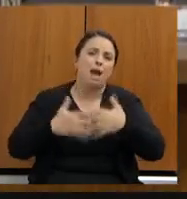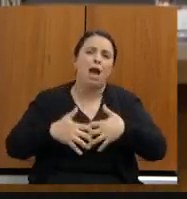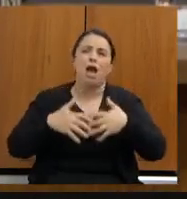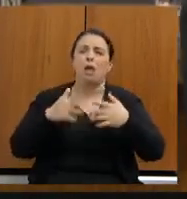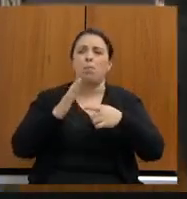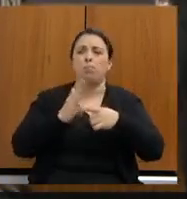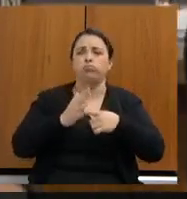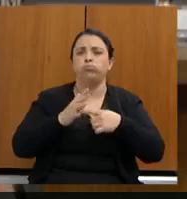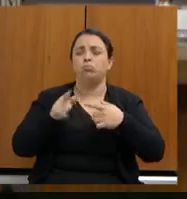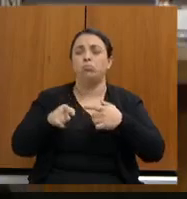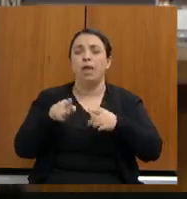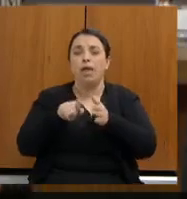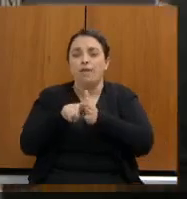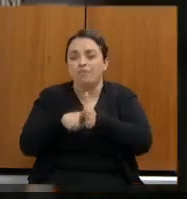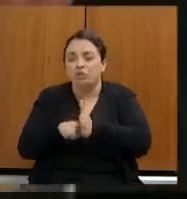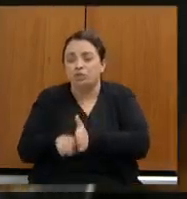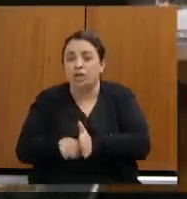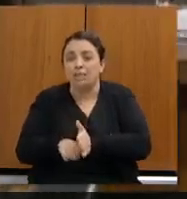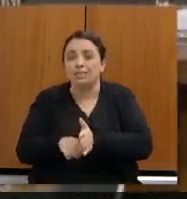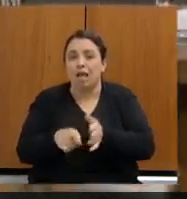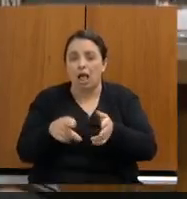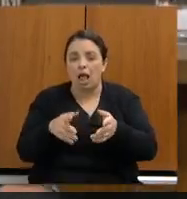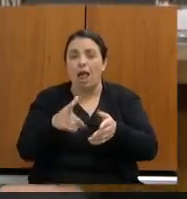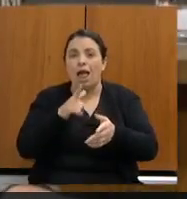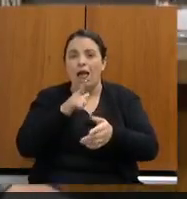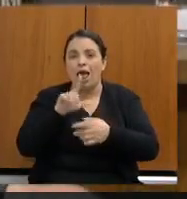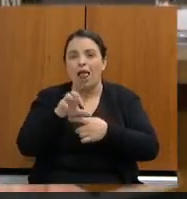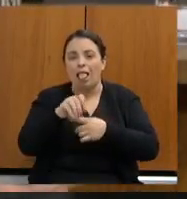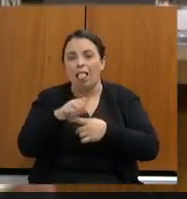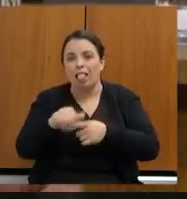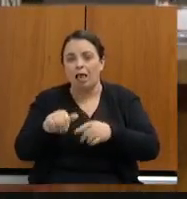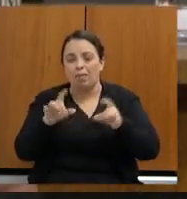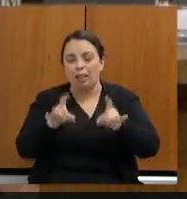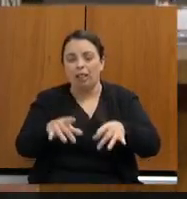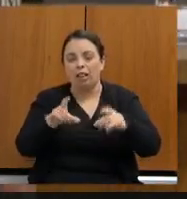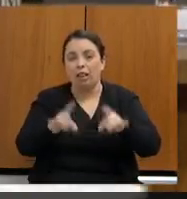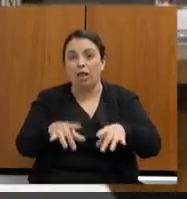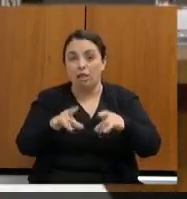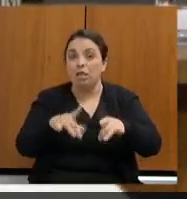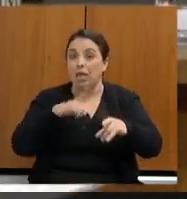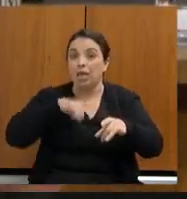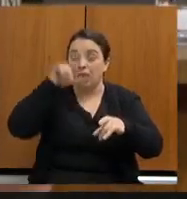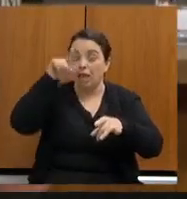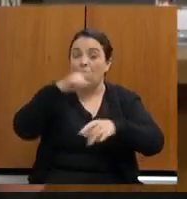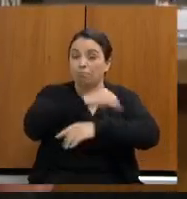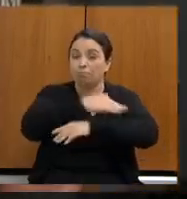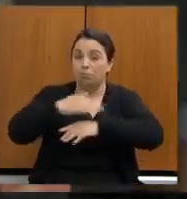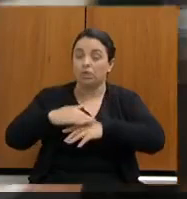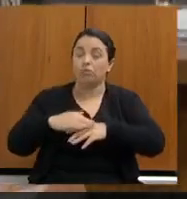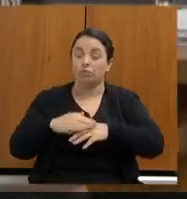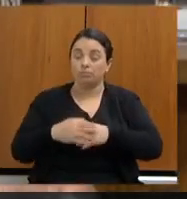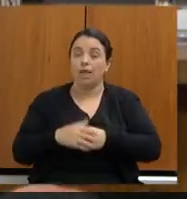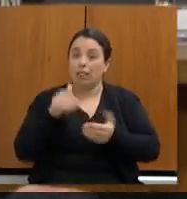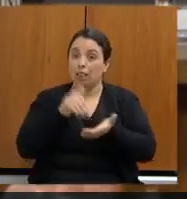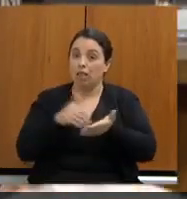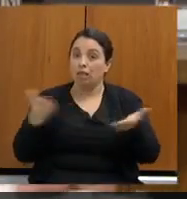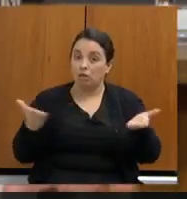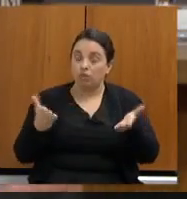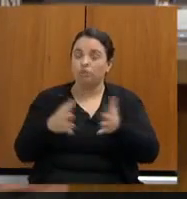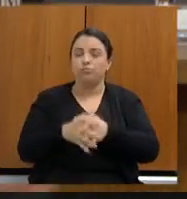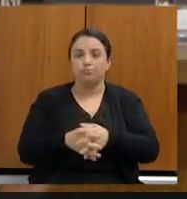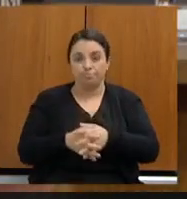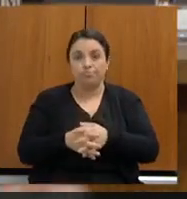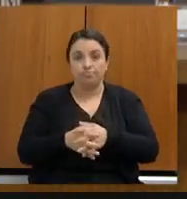a ligação do rejeito que ainda está no local pode passar é preciso dizer que